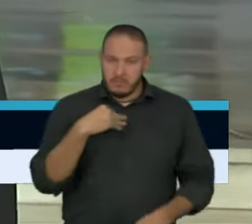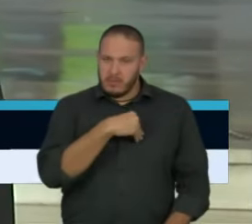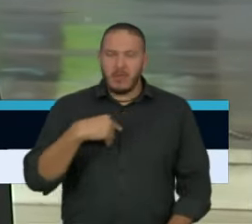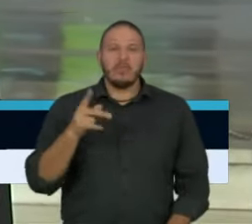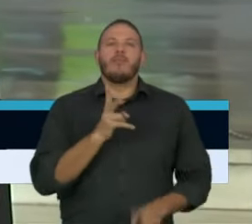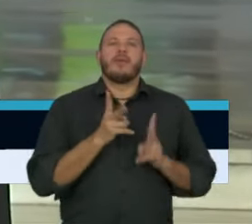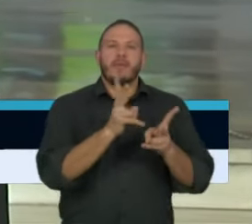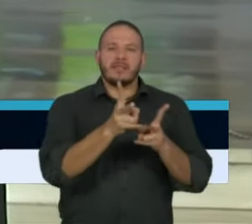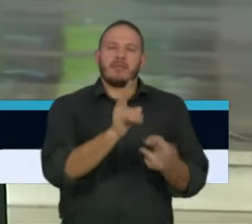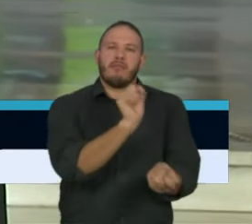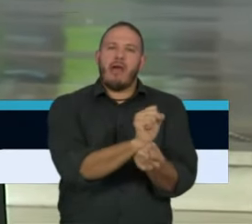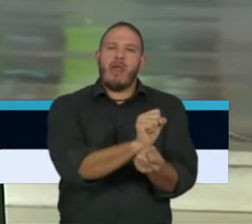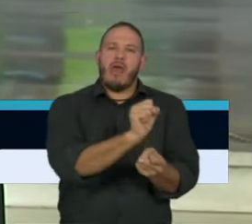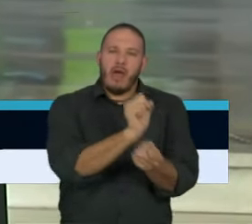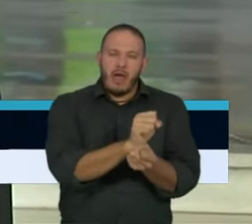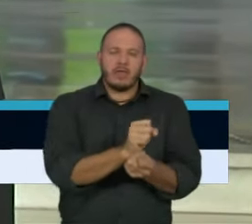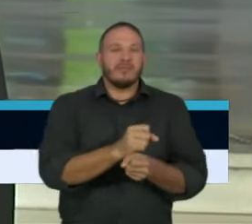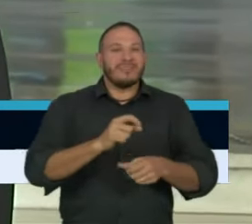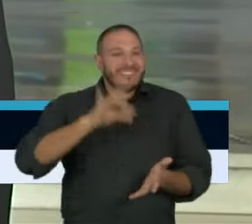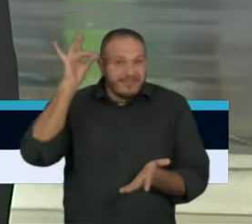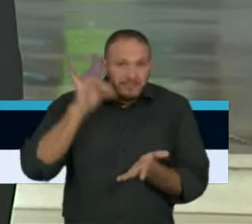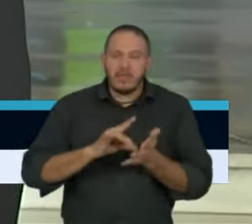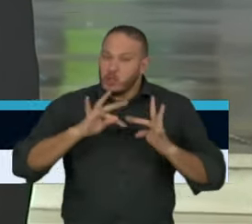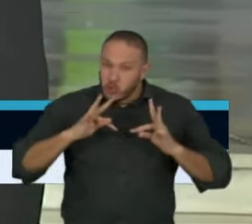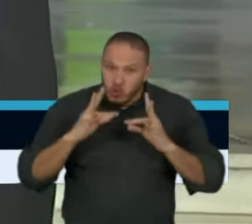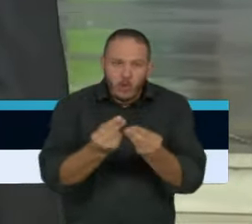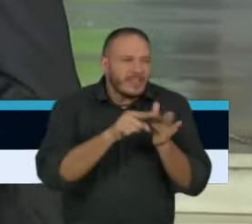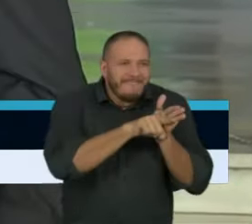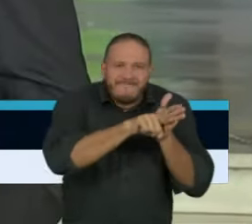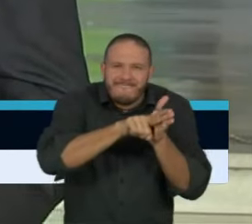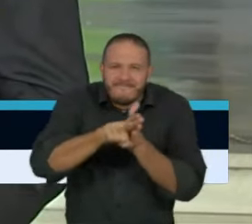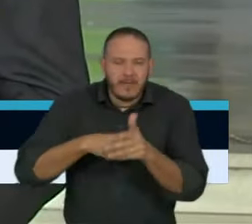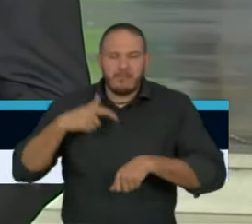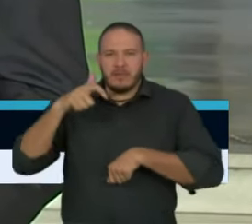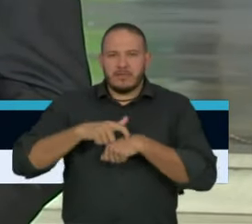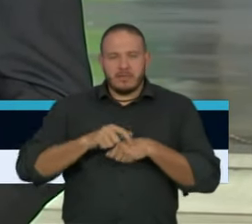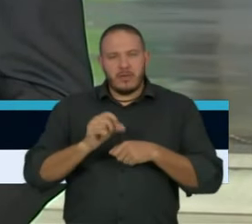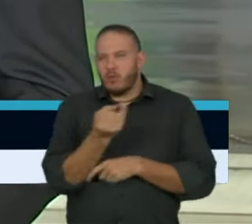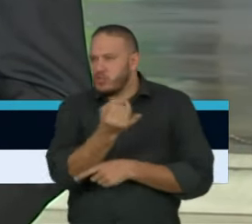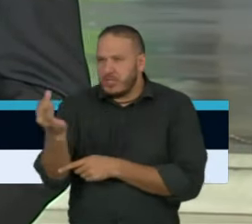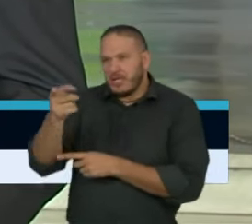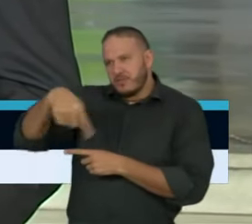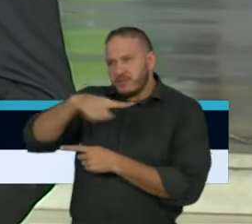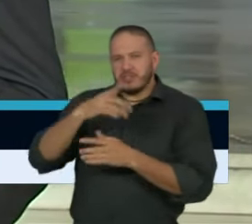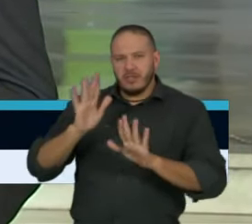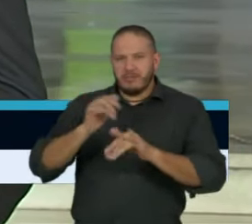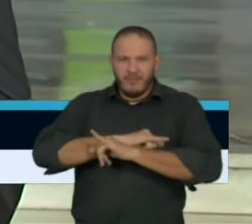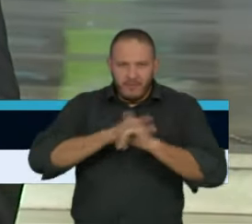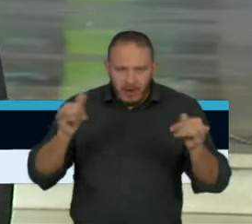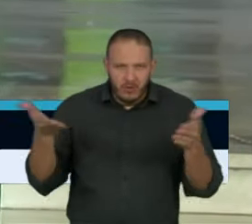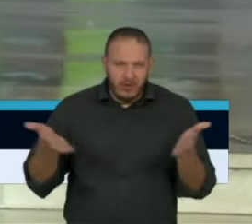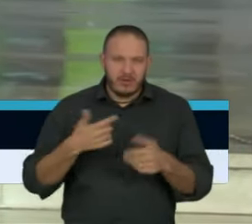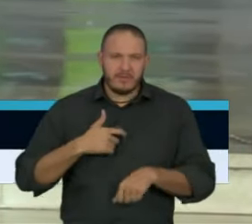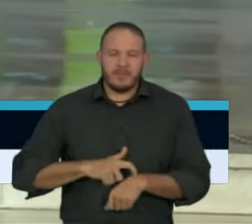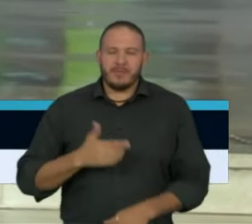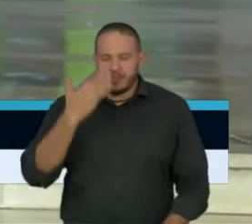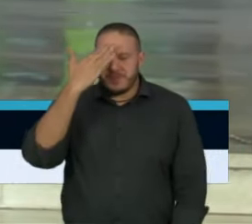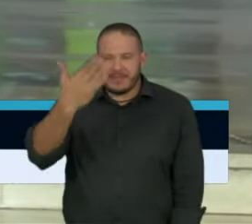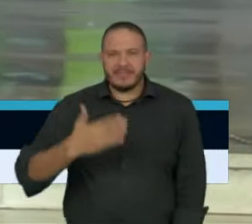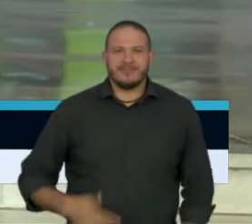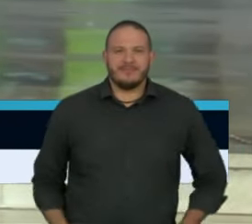mais encalhados ou para que haja de fato todas as análises a partir deste mutirão que vocês anunciaram neste momento.